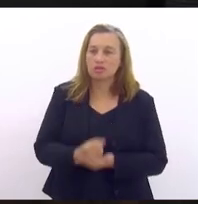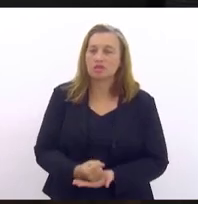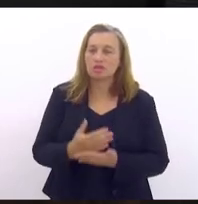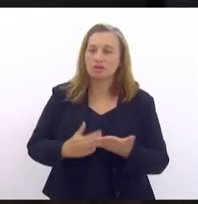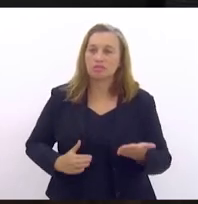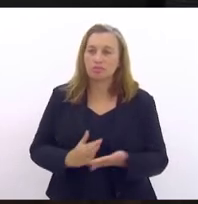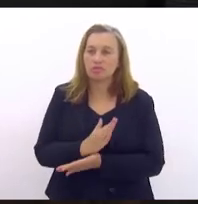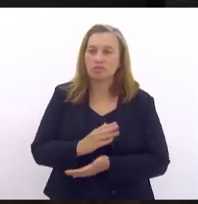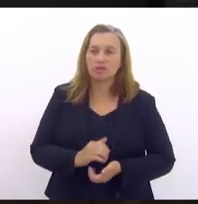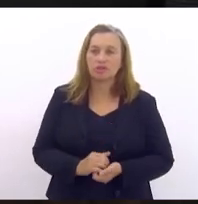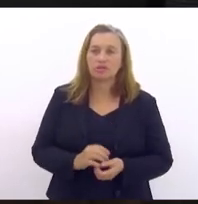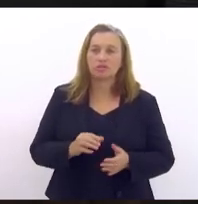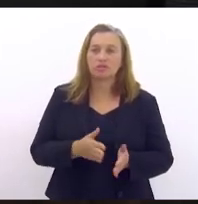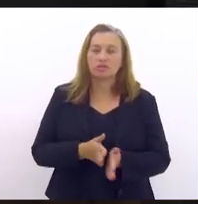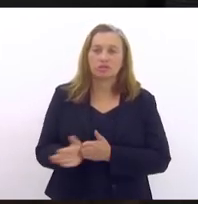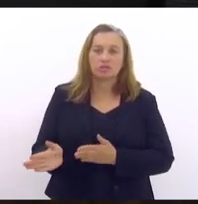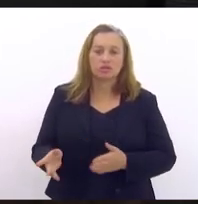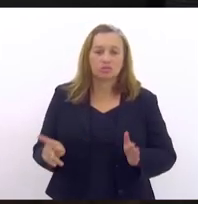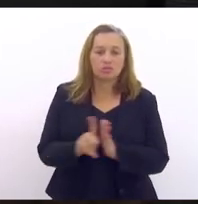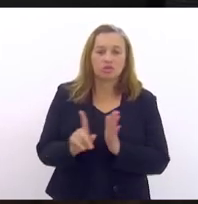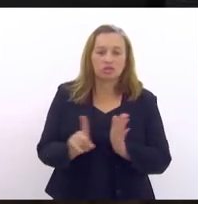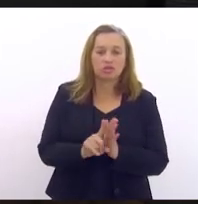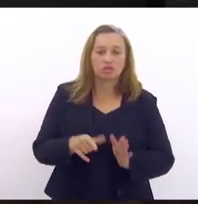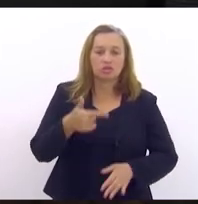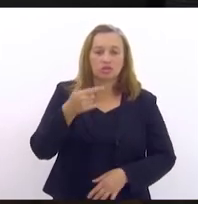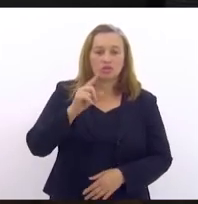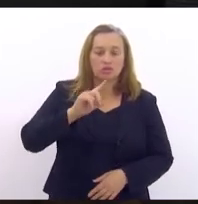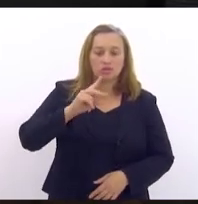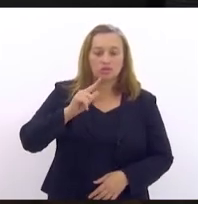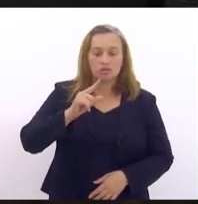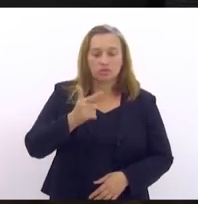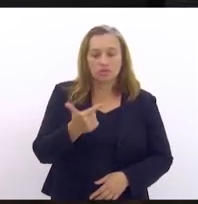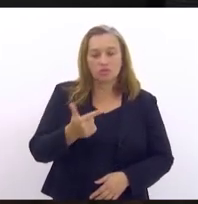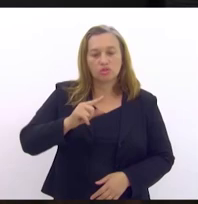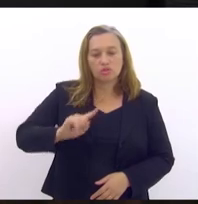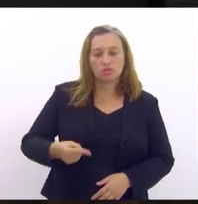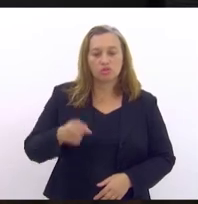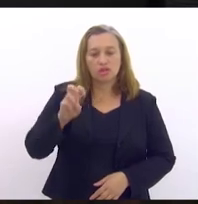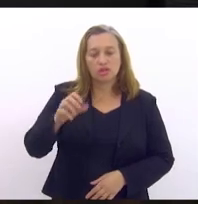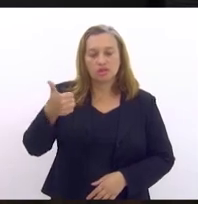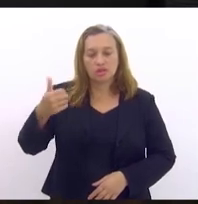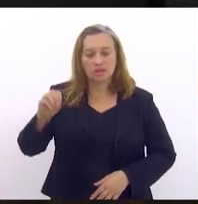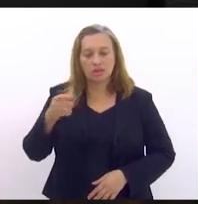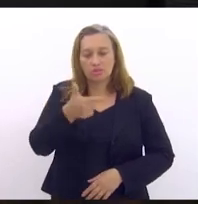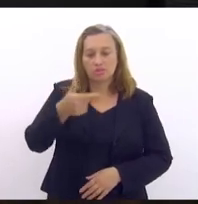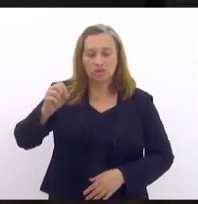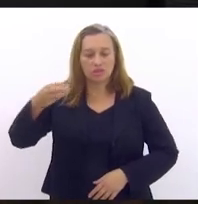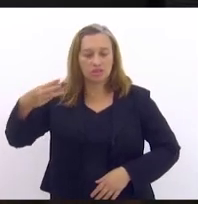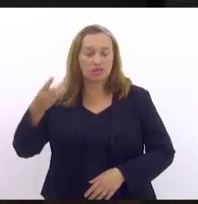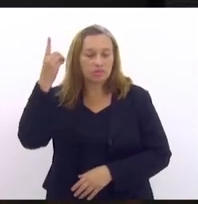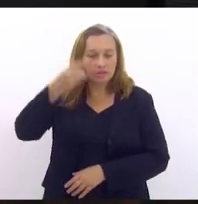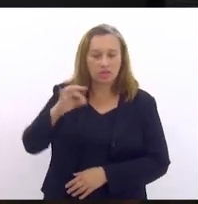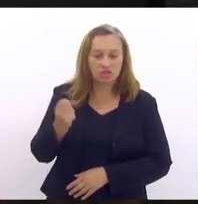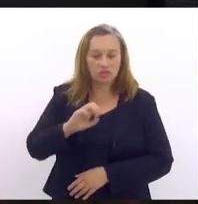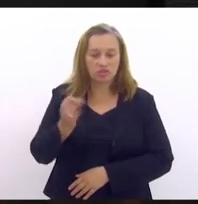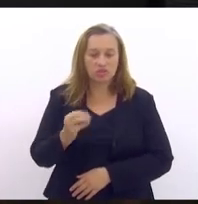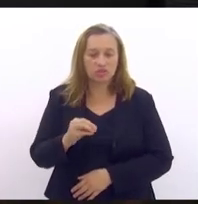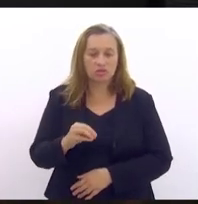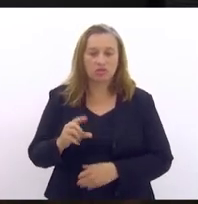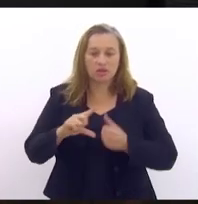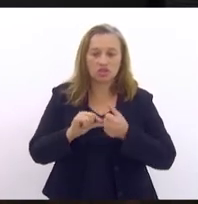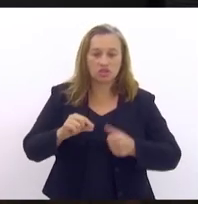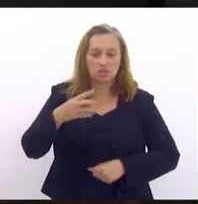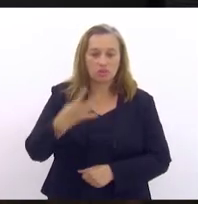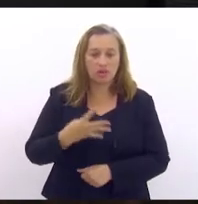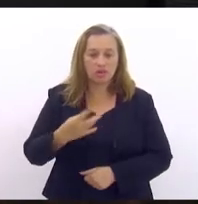estão. Aprovado, vai autógrafo. Projeto de lei número 2.510/2023, de autoria do deputado Chico Machado, que revoga o artigo 4º da